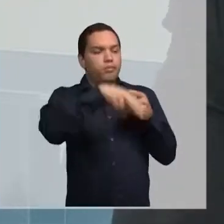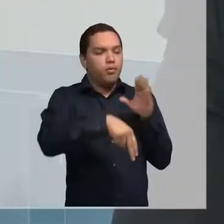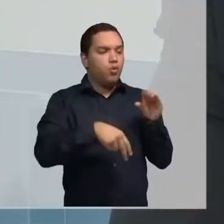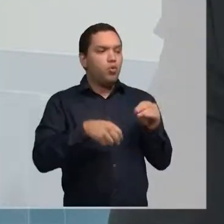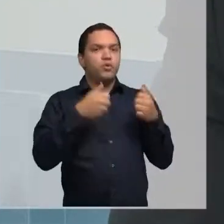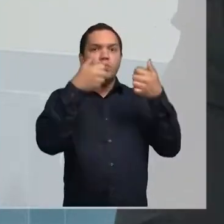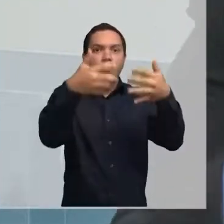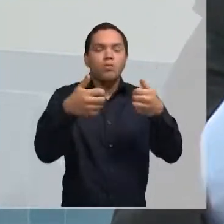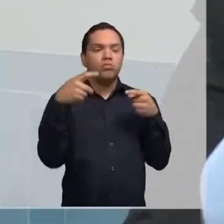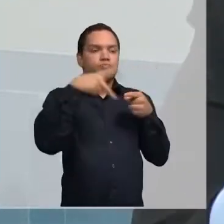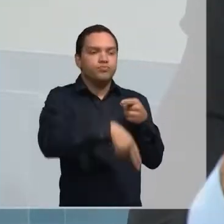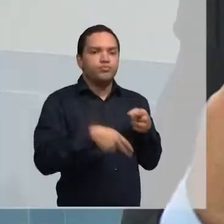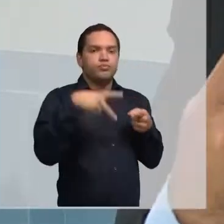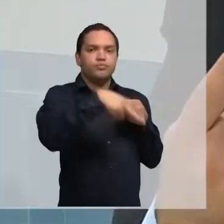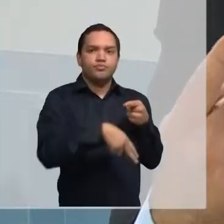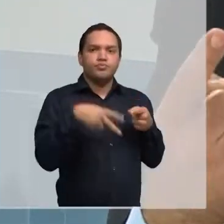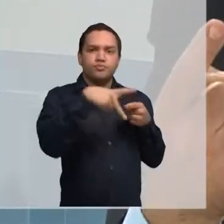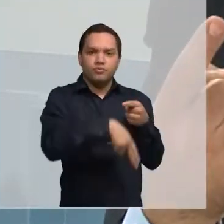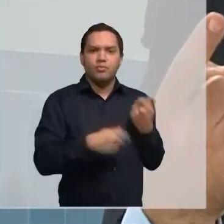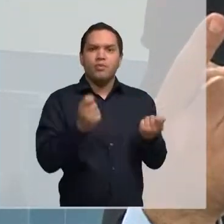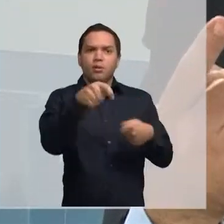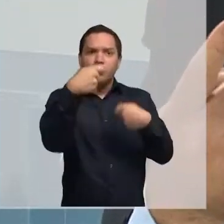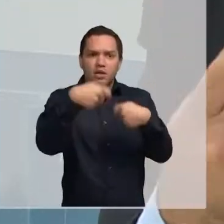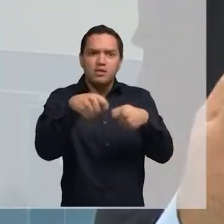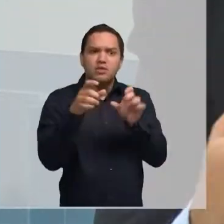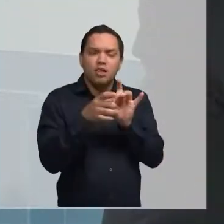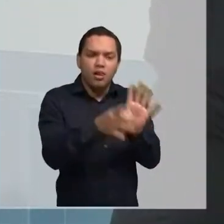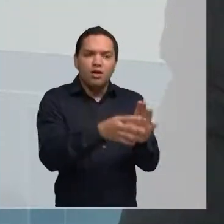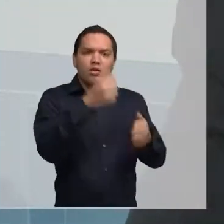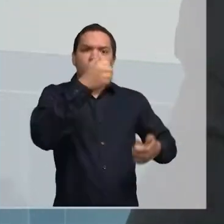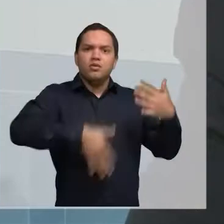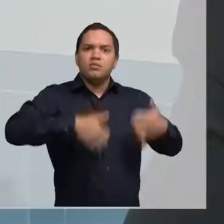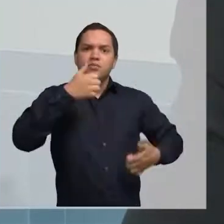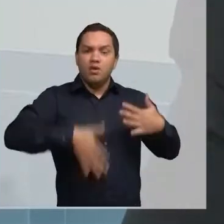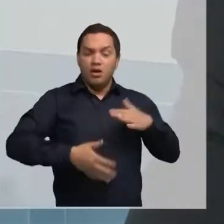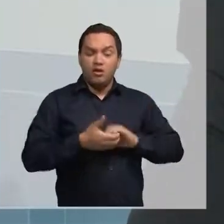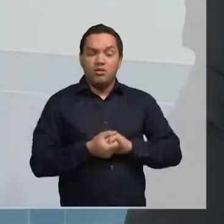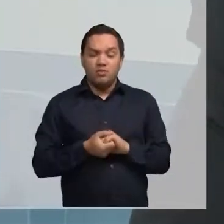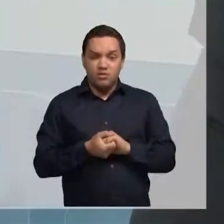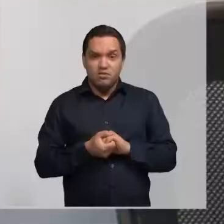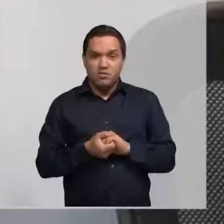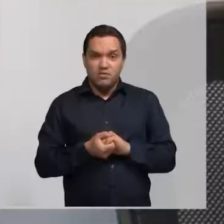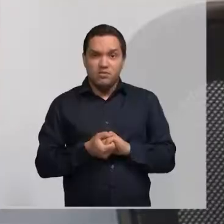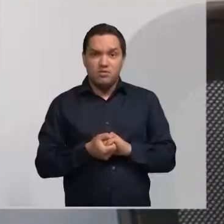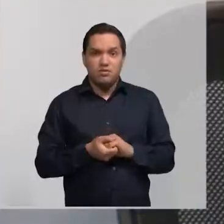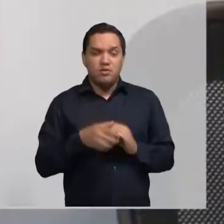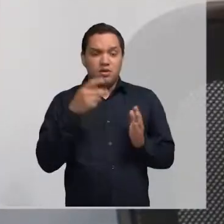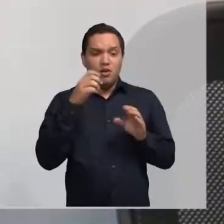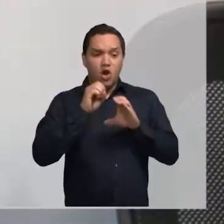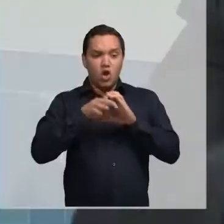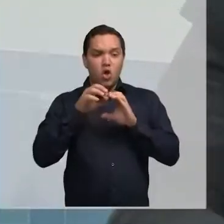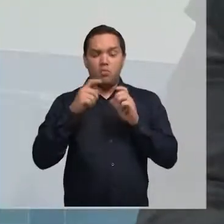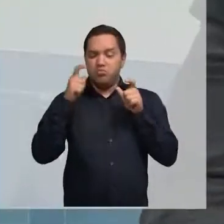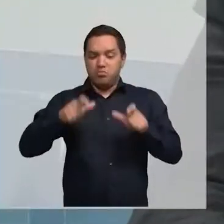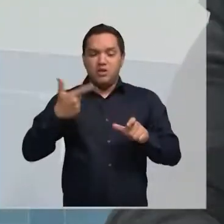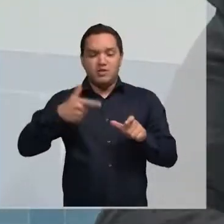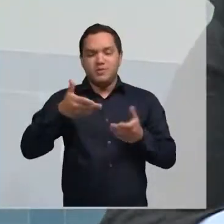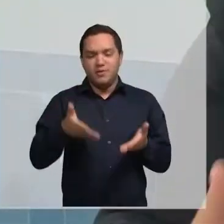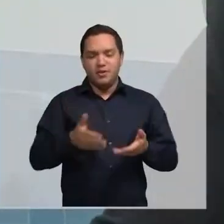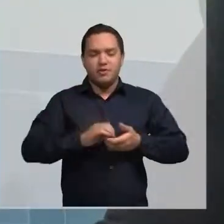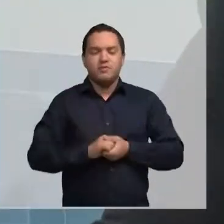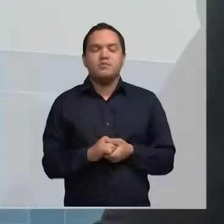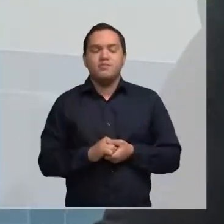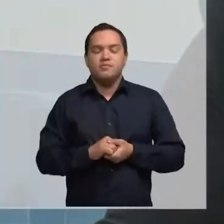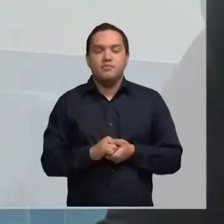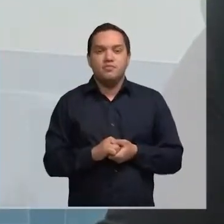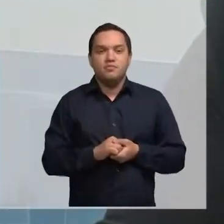quis esclarecer isso para 65 milhões de pessoas, cara. A empresa dele não está interessada. Né, Luiz? A empresa que ele trabalha não está interessada. Para você ter ideia,